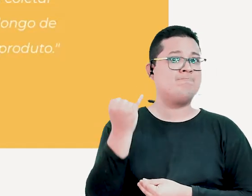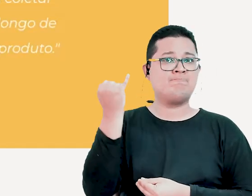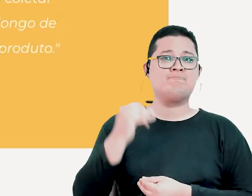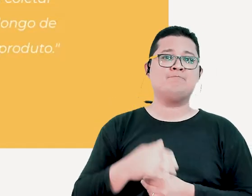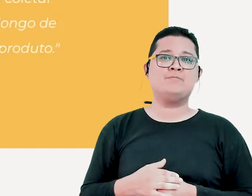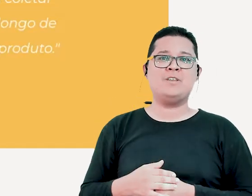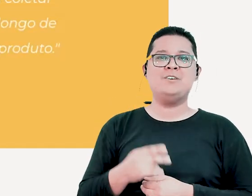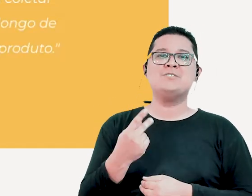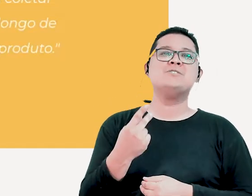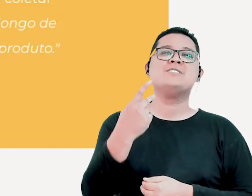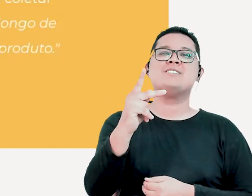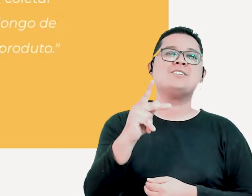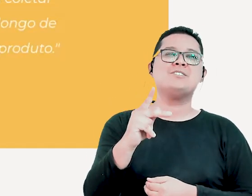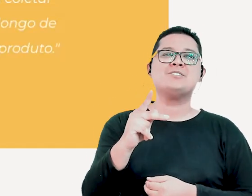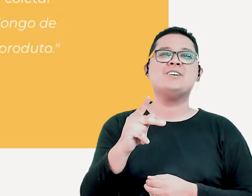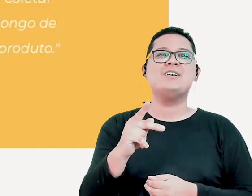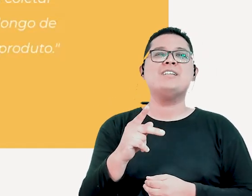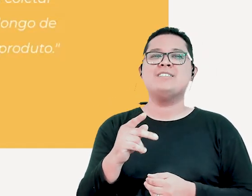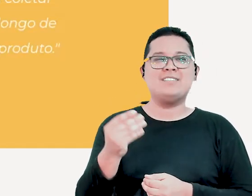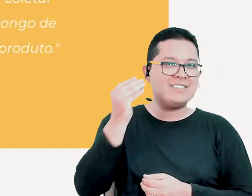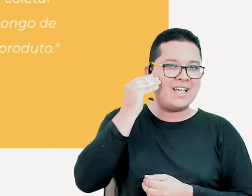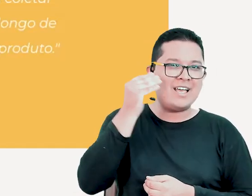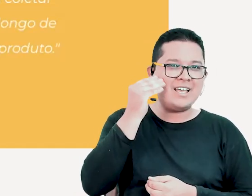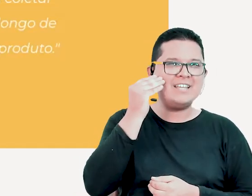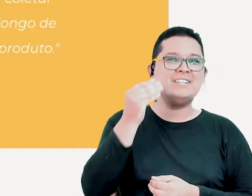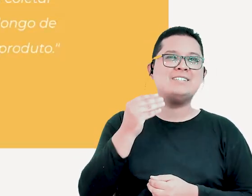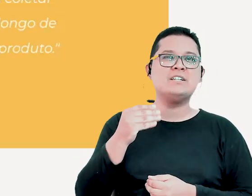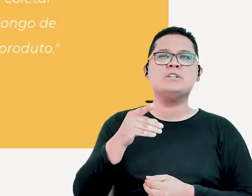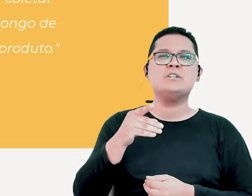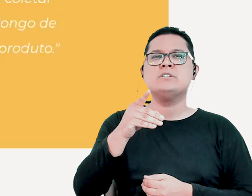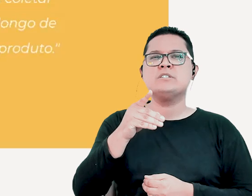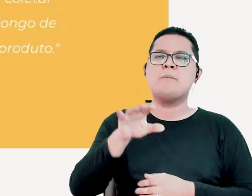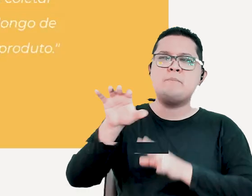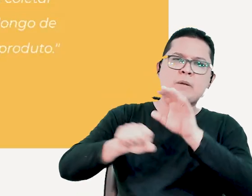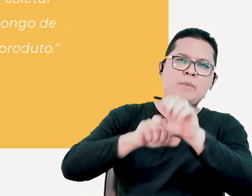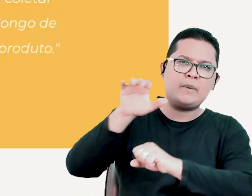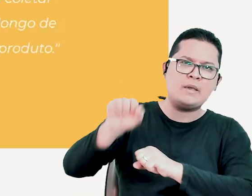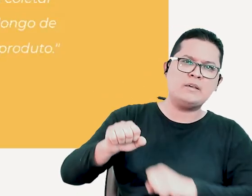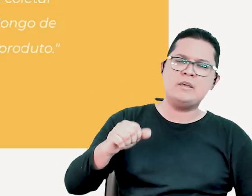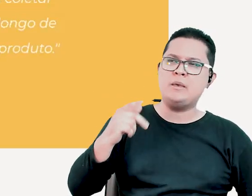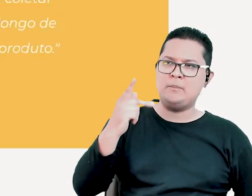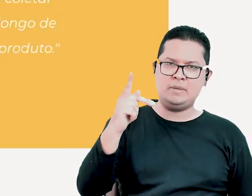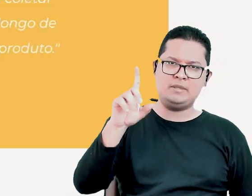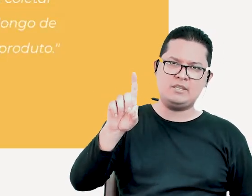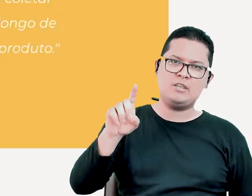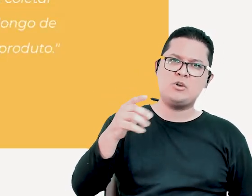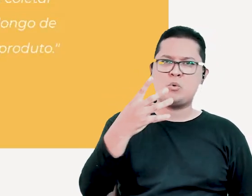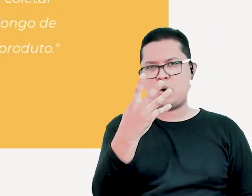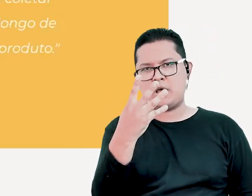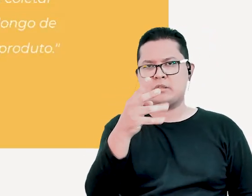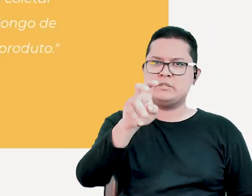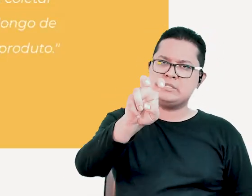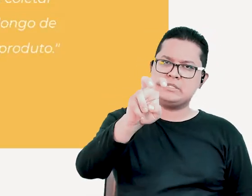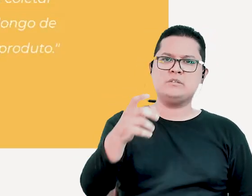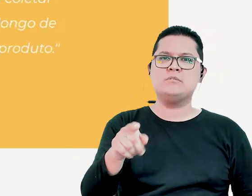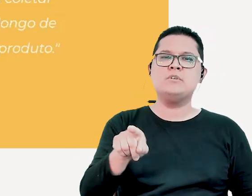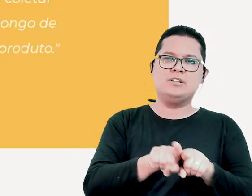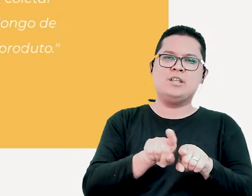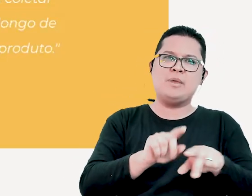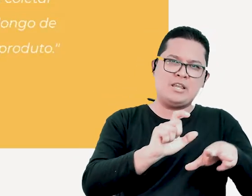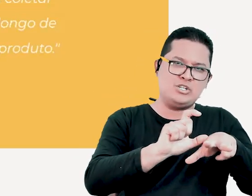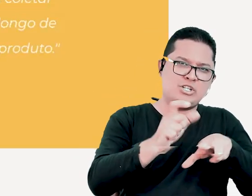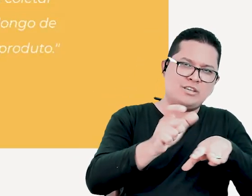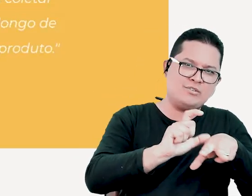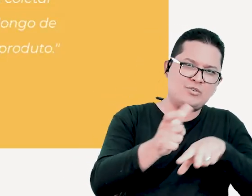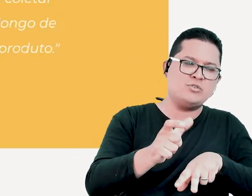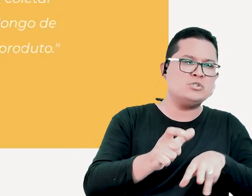testers aí, né? Pega mais ou menos uns 4 ou 5 PD, 5 pessoas, seus stakeholders ali, para que você possa